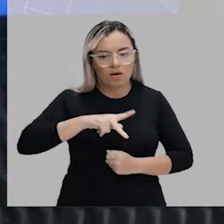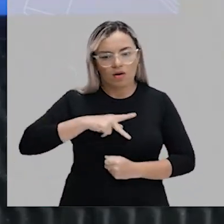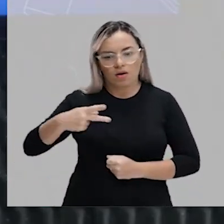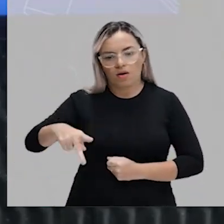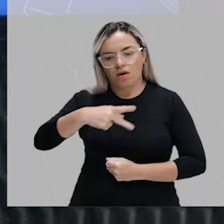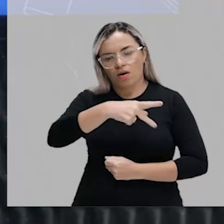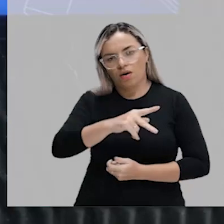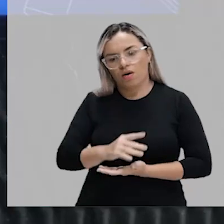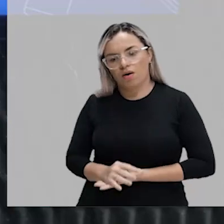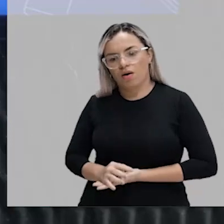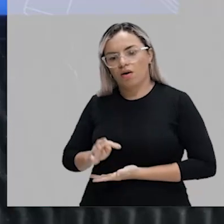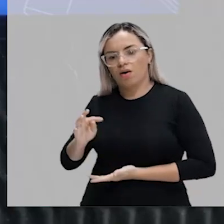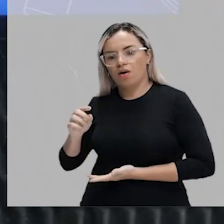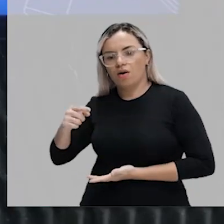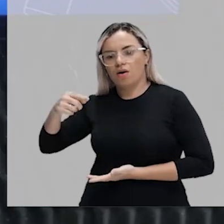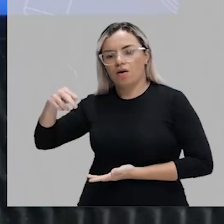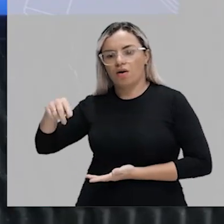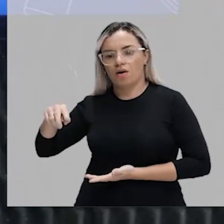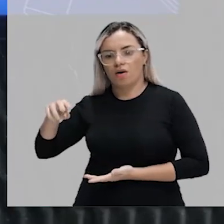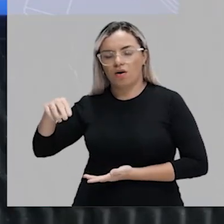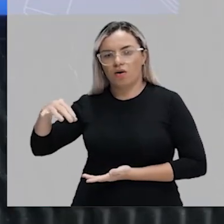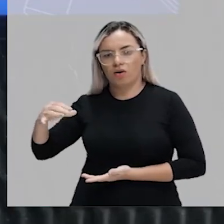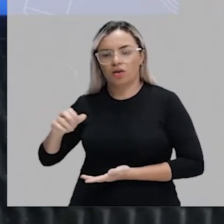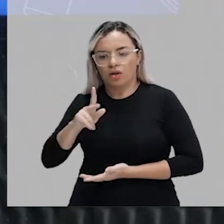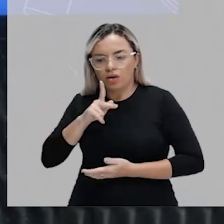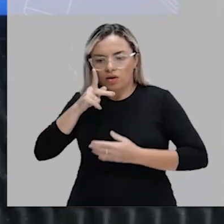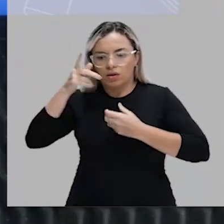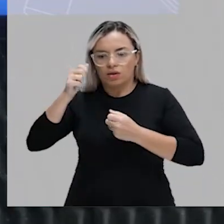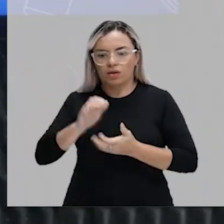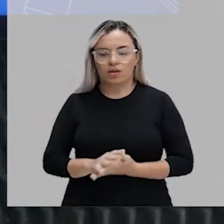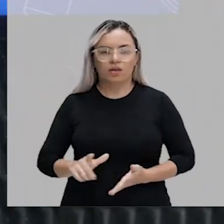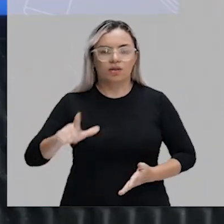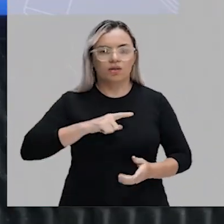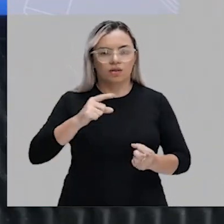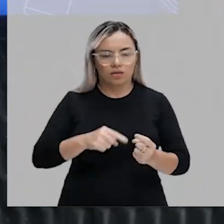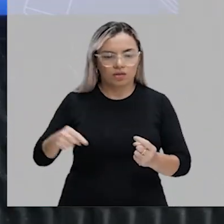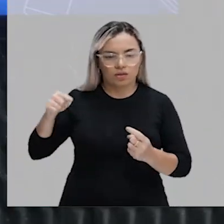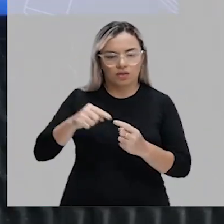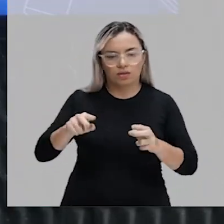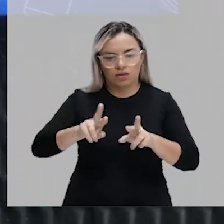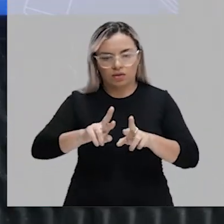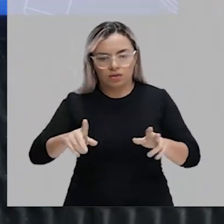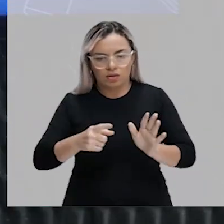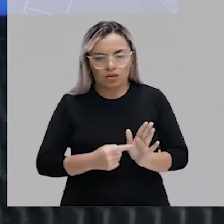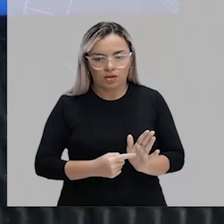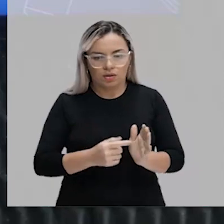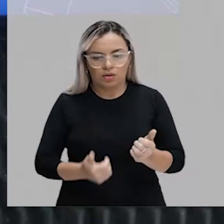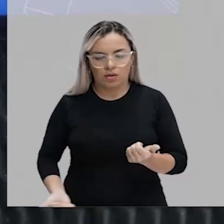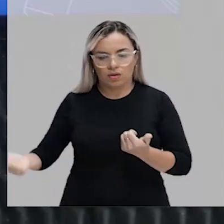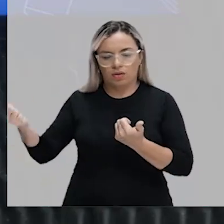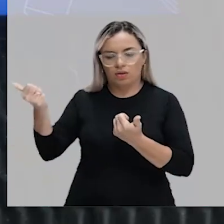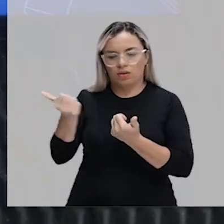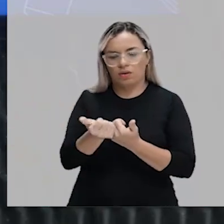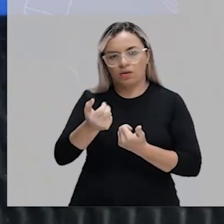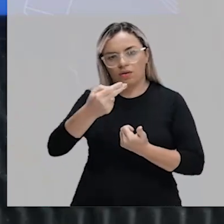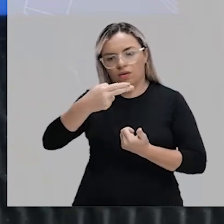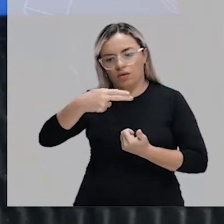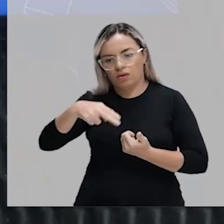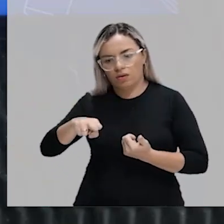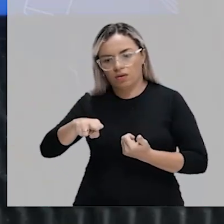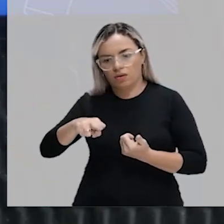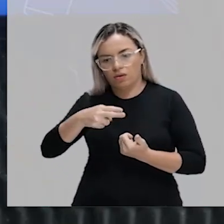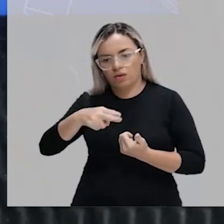tônica possuem uma função diferente. Eles aparecem substituindo o nome